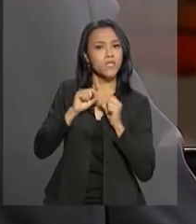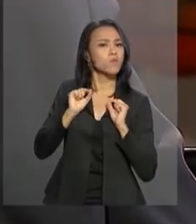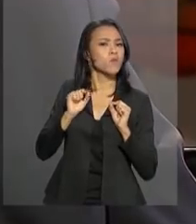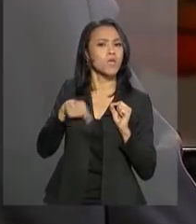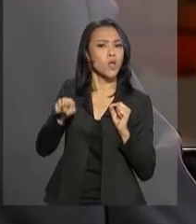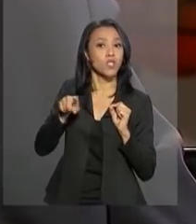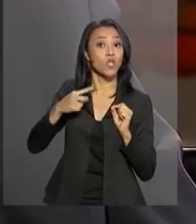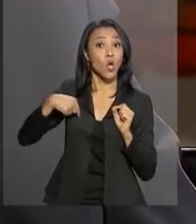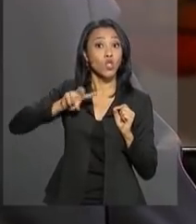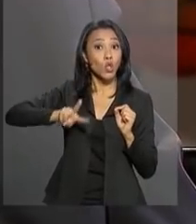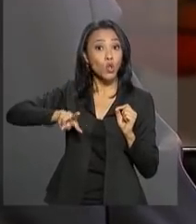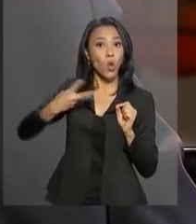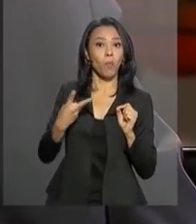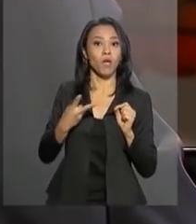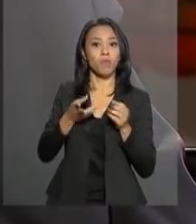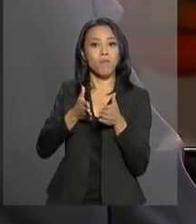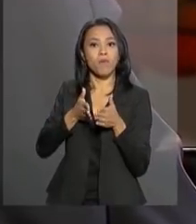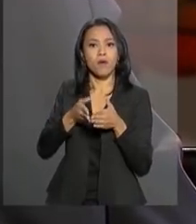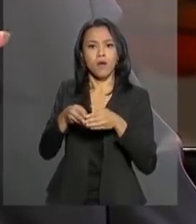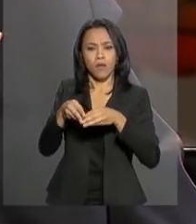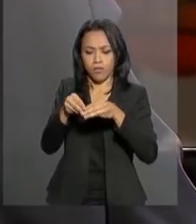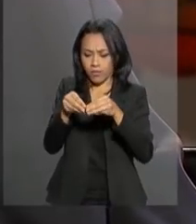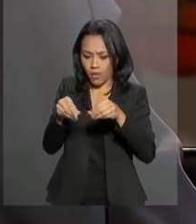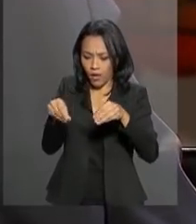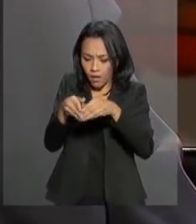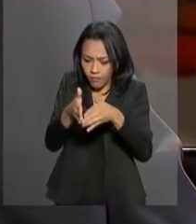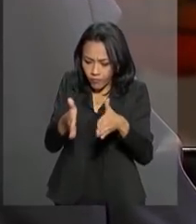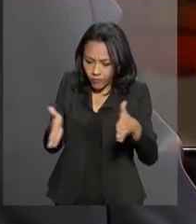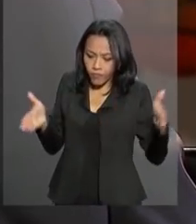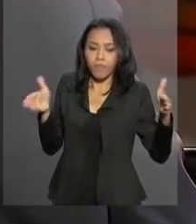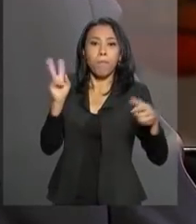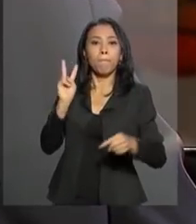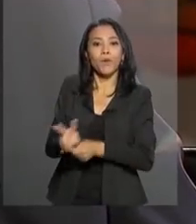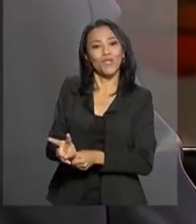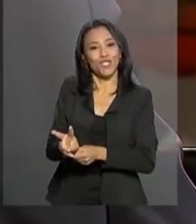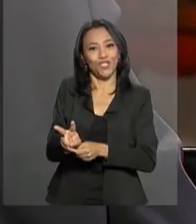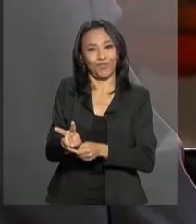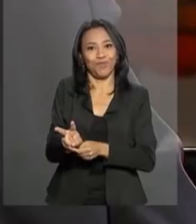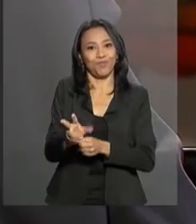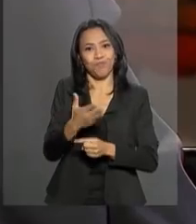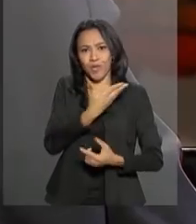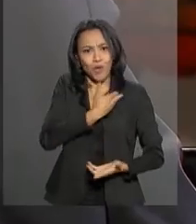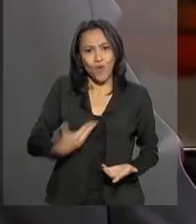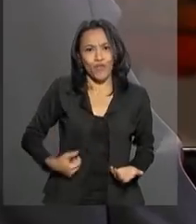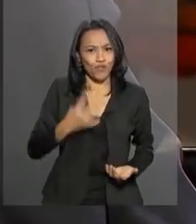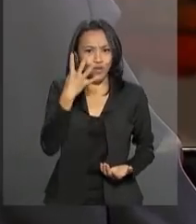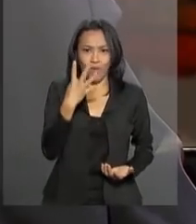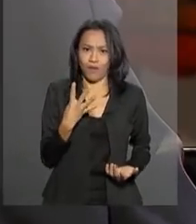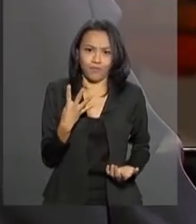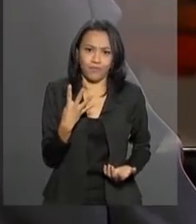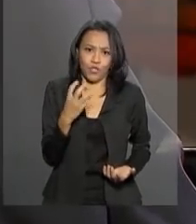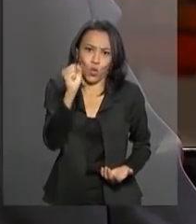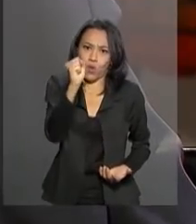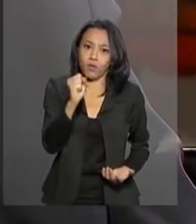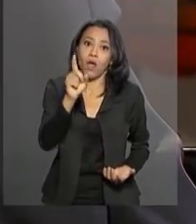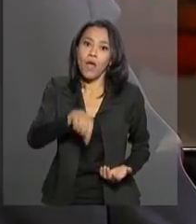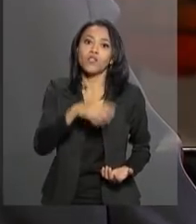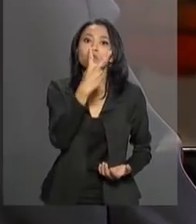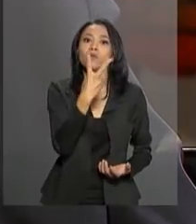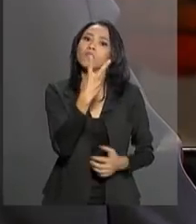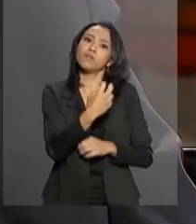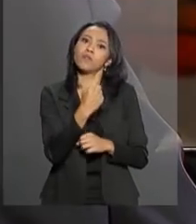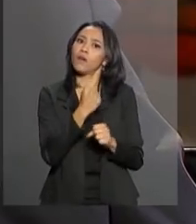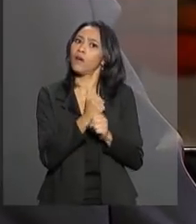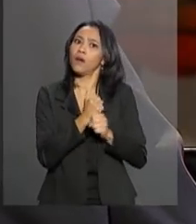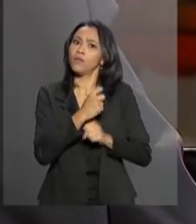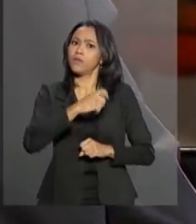nós dobramos as áreas protegidas do meio ambiente neste nosso governo, que não é governo de 4 nem de 8 anos, é 2 anos,